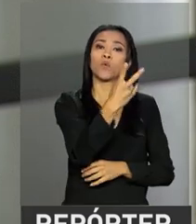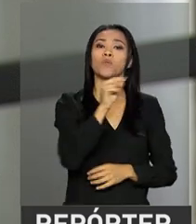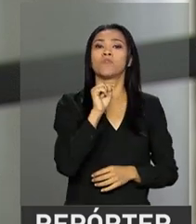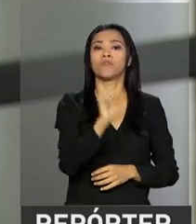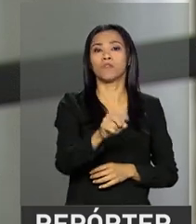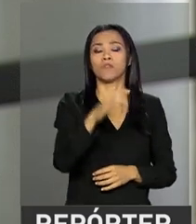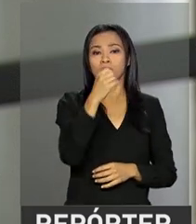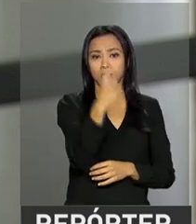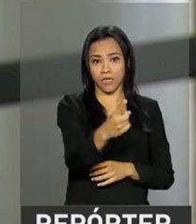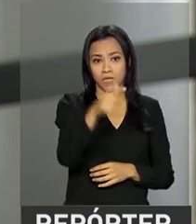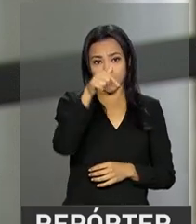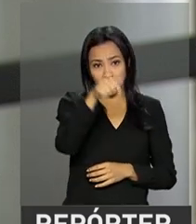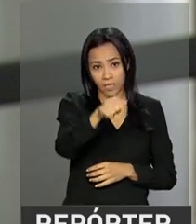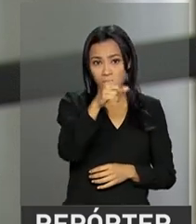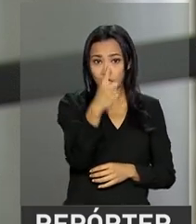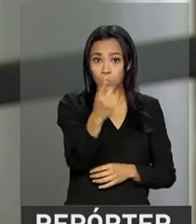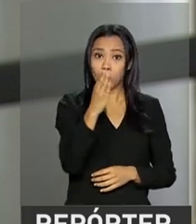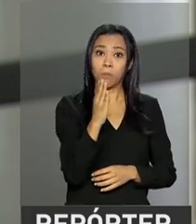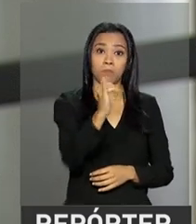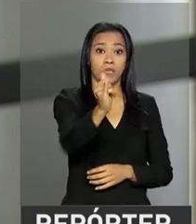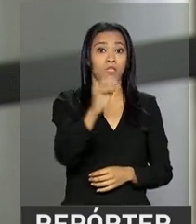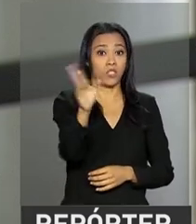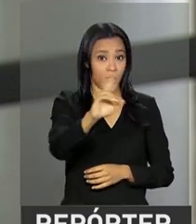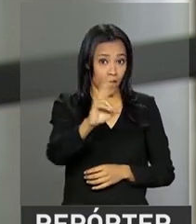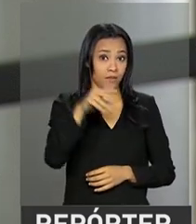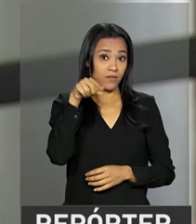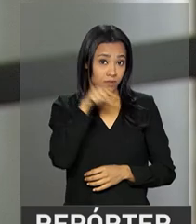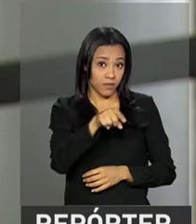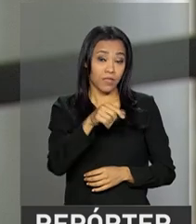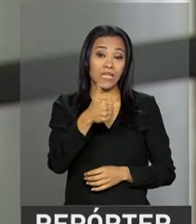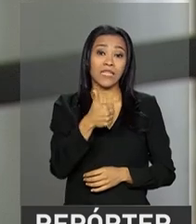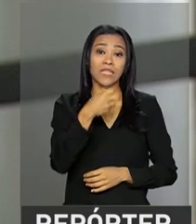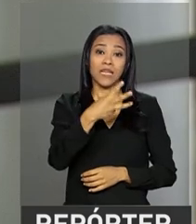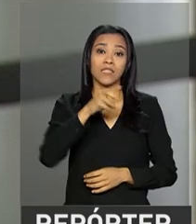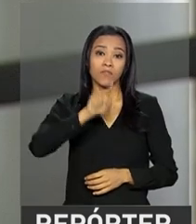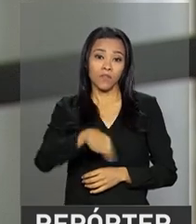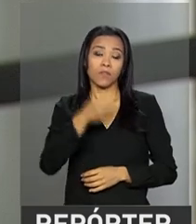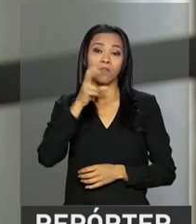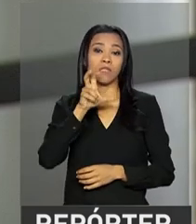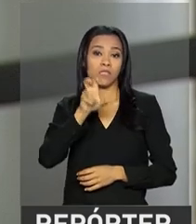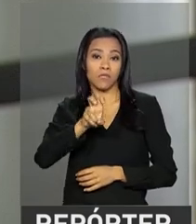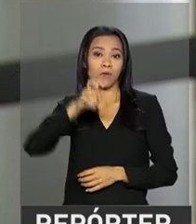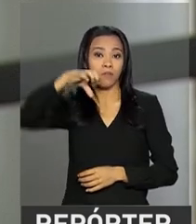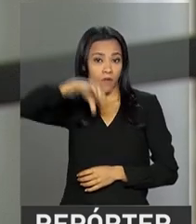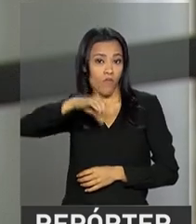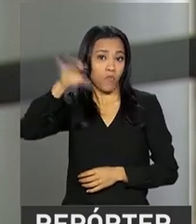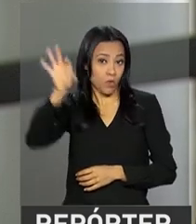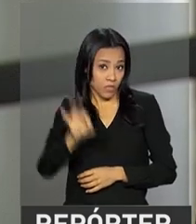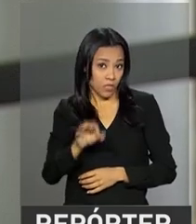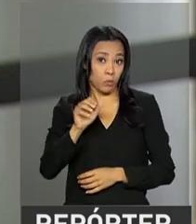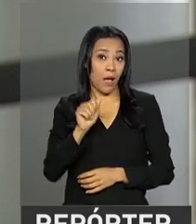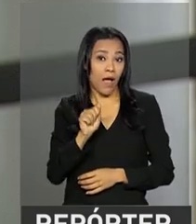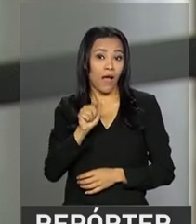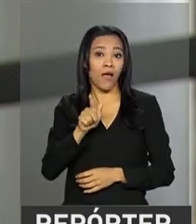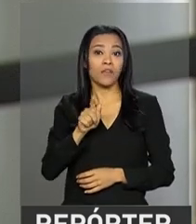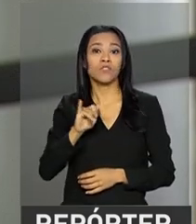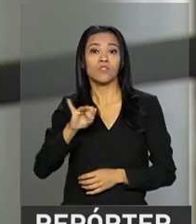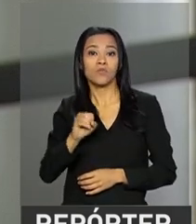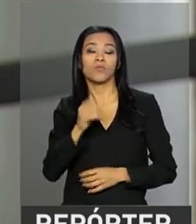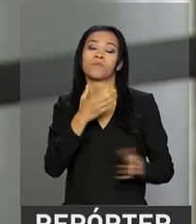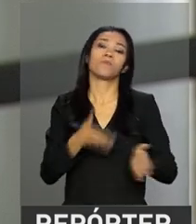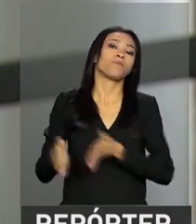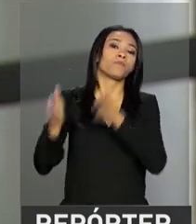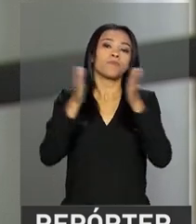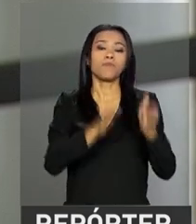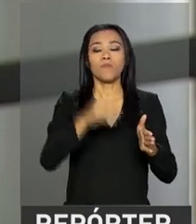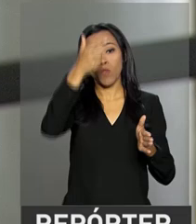2,171 bilhões de reais um ágio de 13,59 por cento a em villemomble a